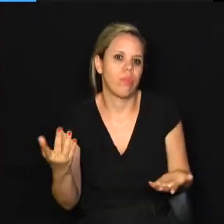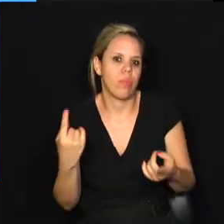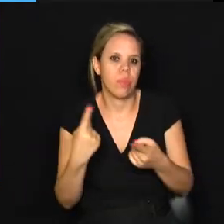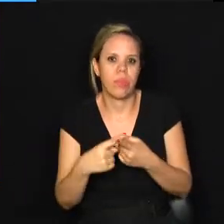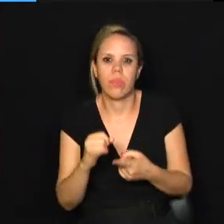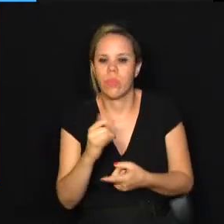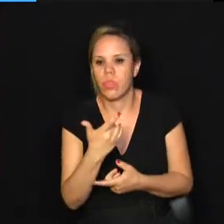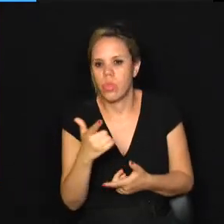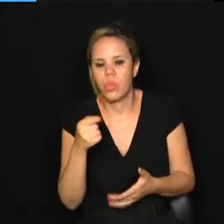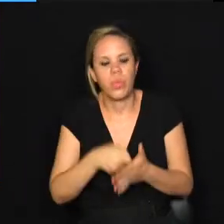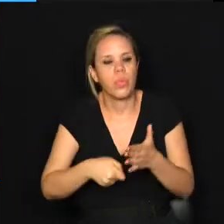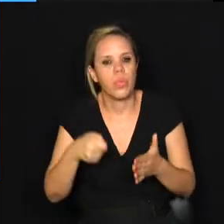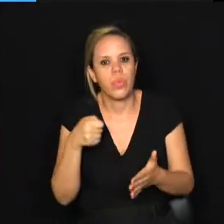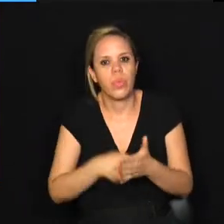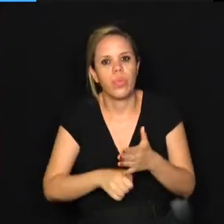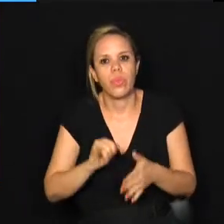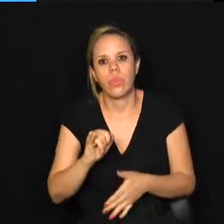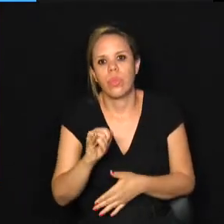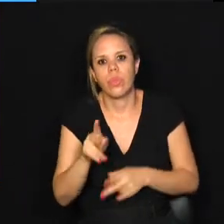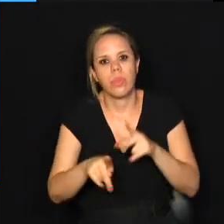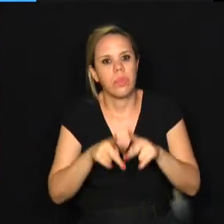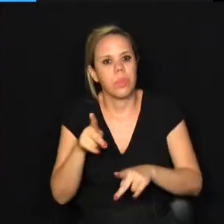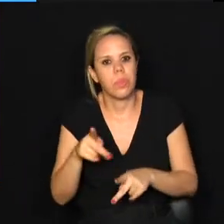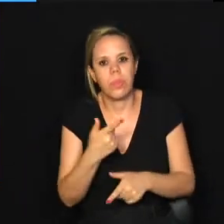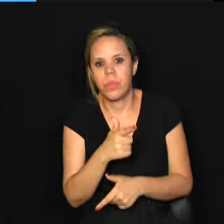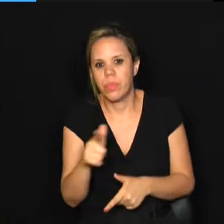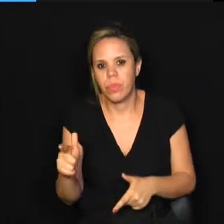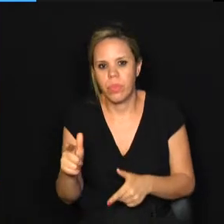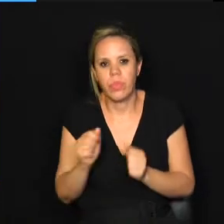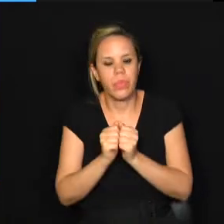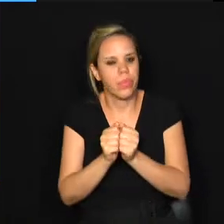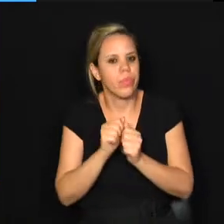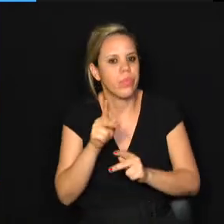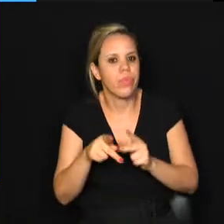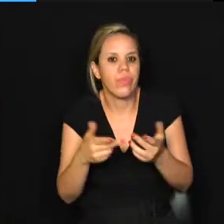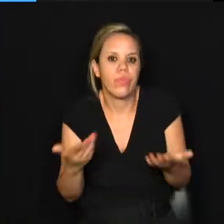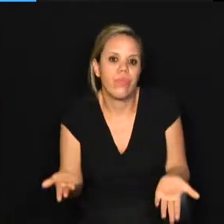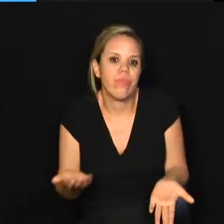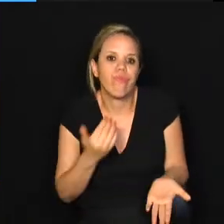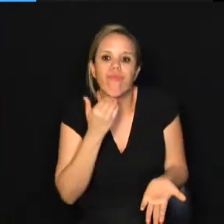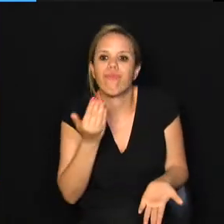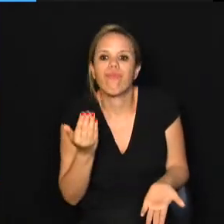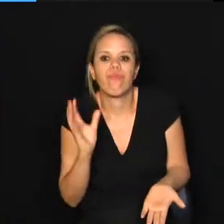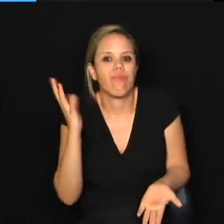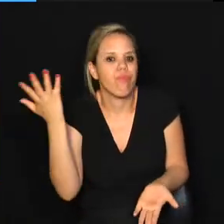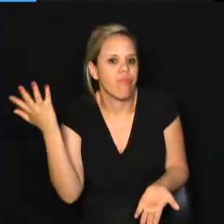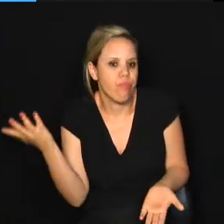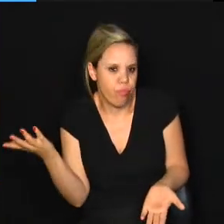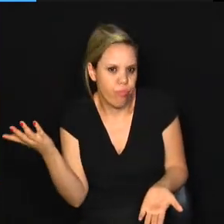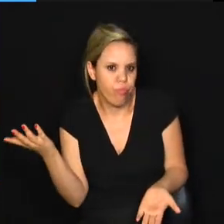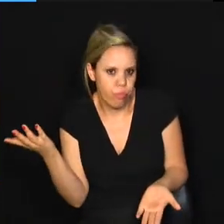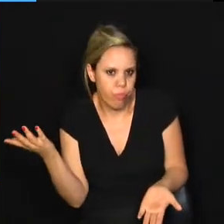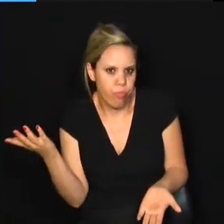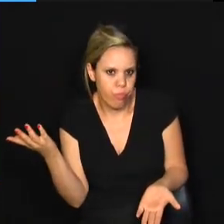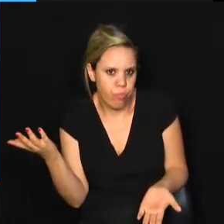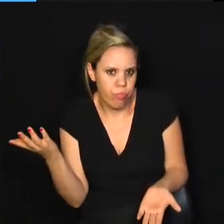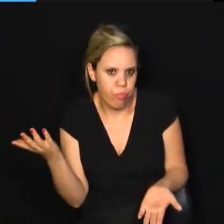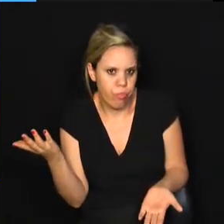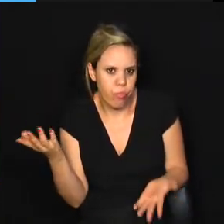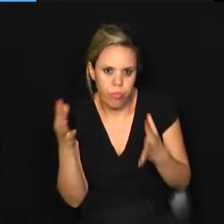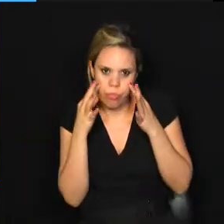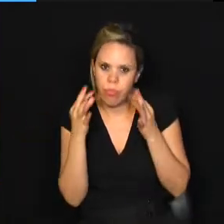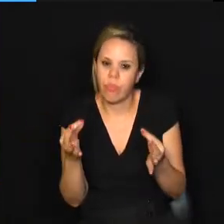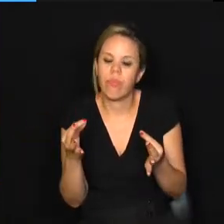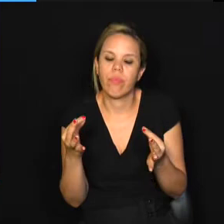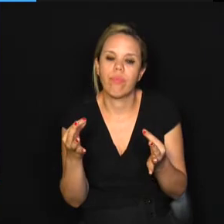houver luta, se a população não estiver do lado do povo, o que é que vai acontecer, né? Então, a gente tem que ficar bem atento